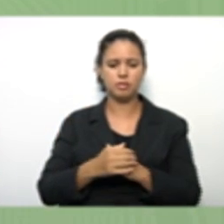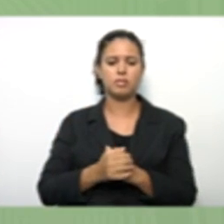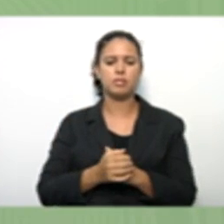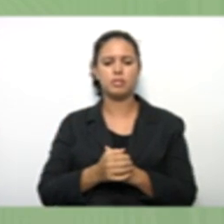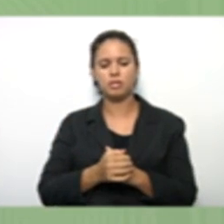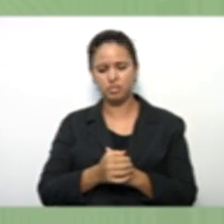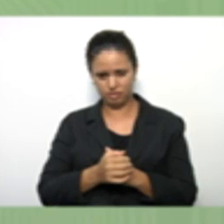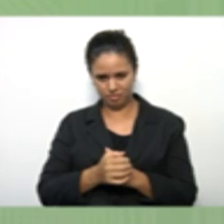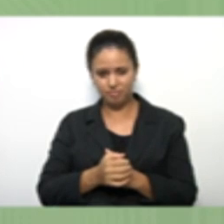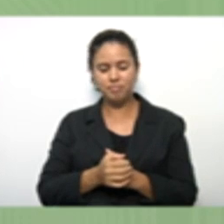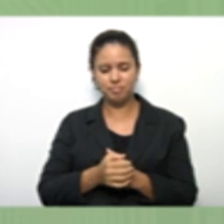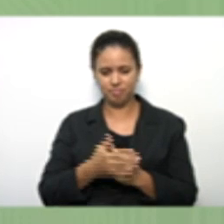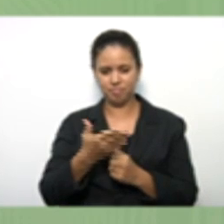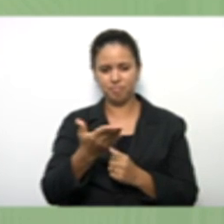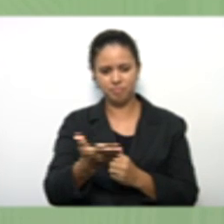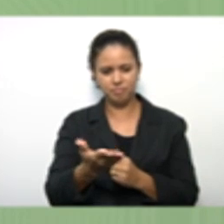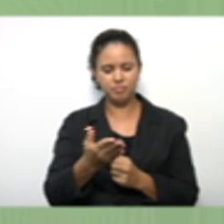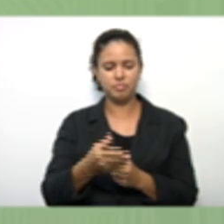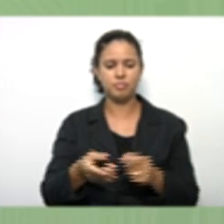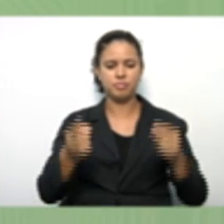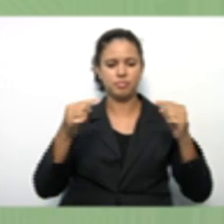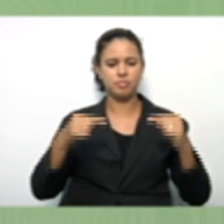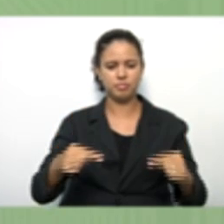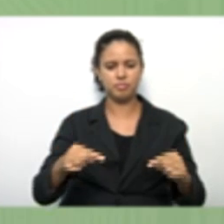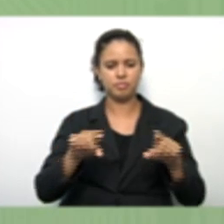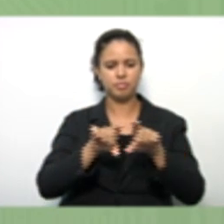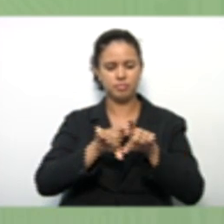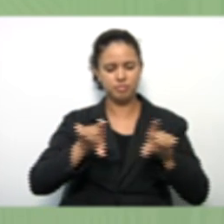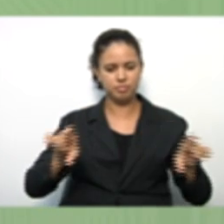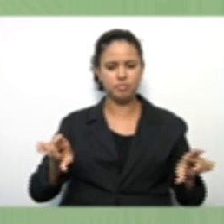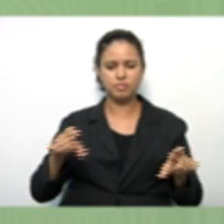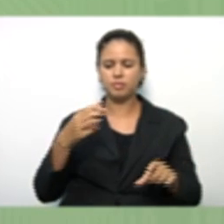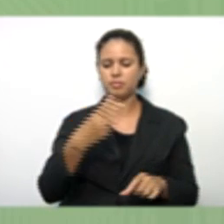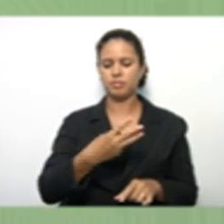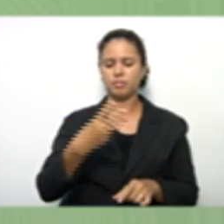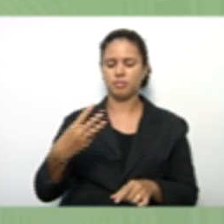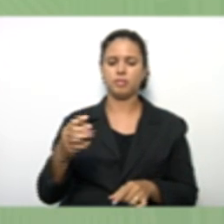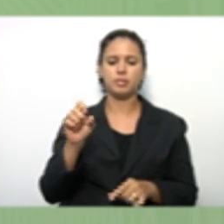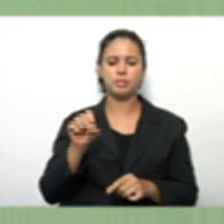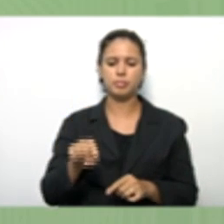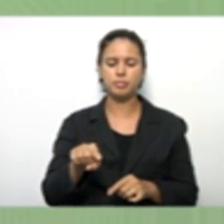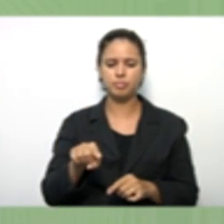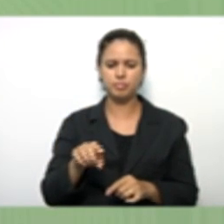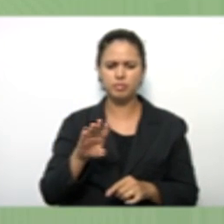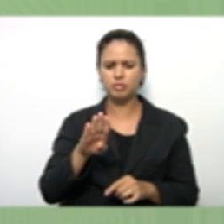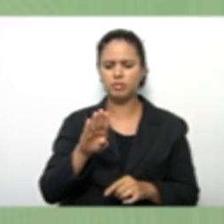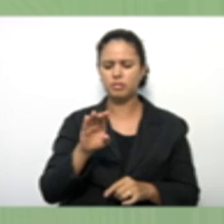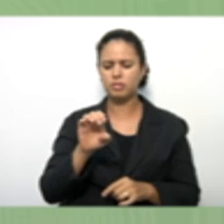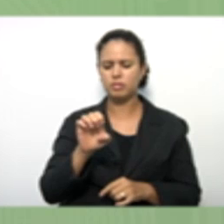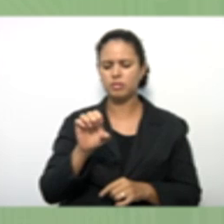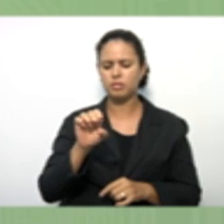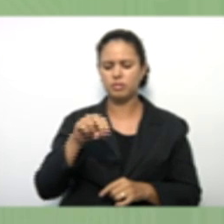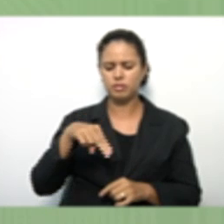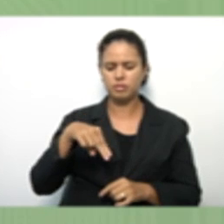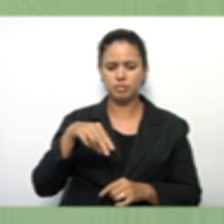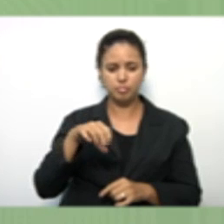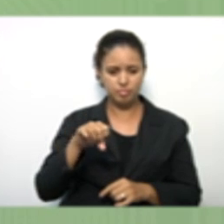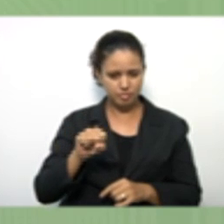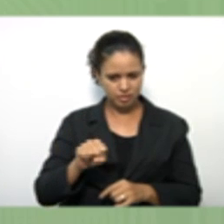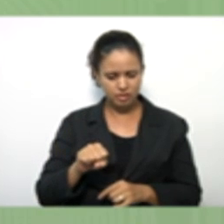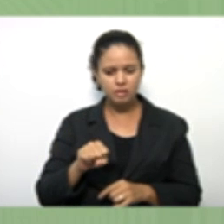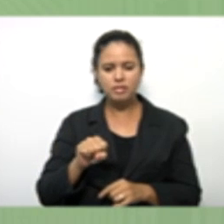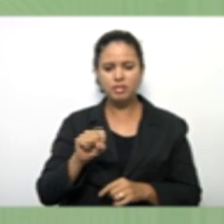ali, que bonito. Bens imóveis diversos, 33 mil. Bens são o quê? Como nós falamos, né? Aquele coisa